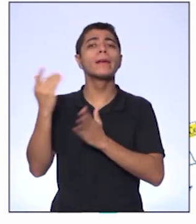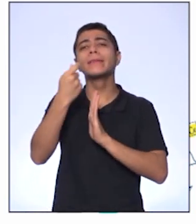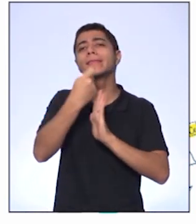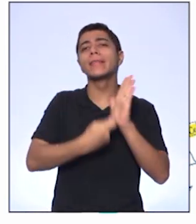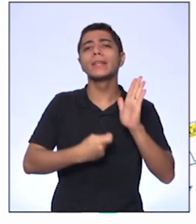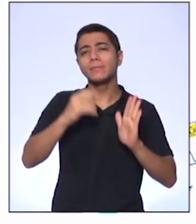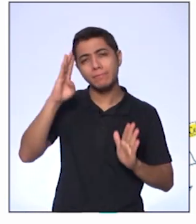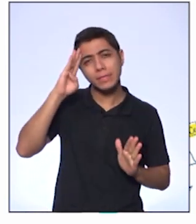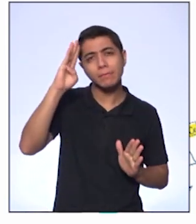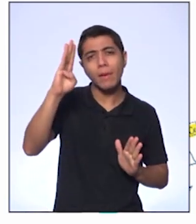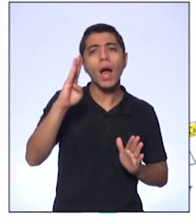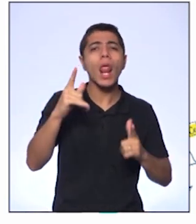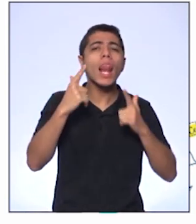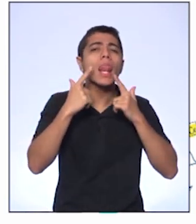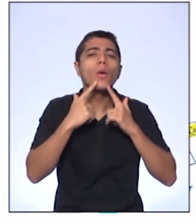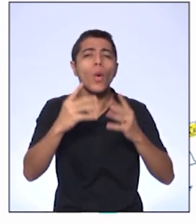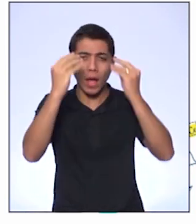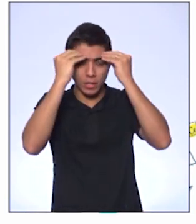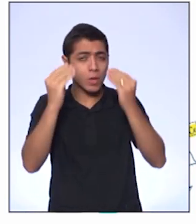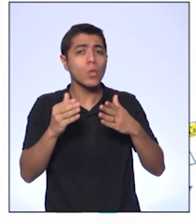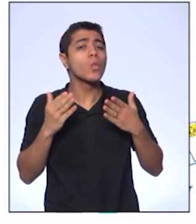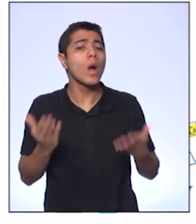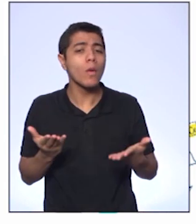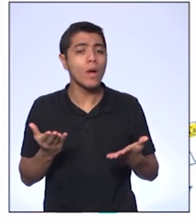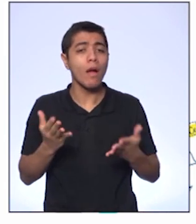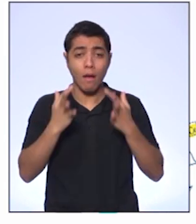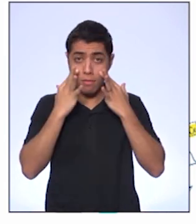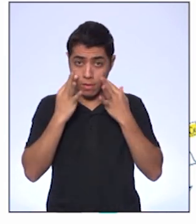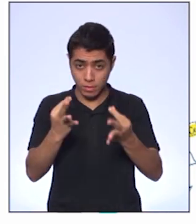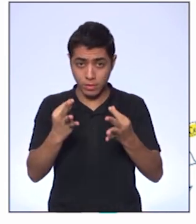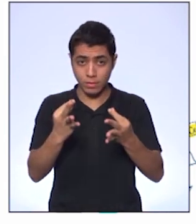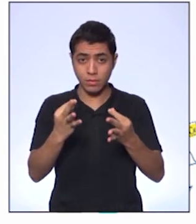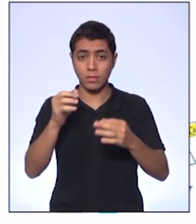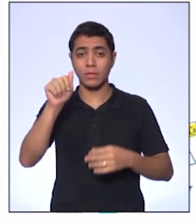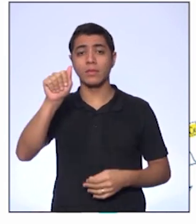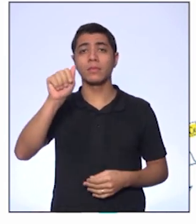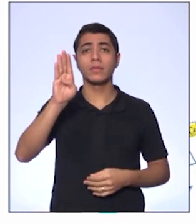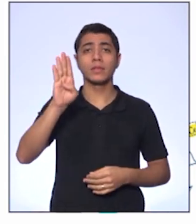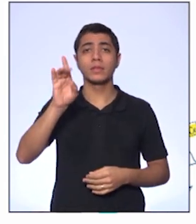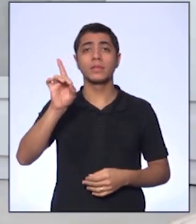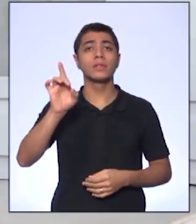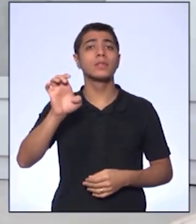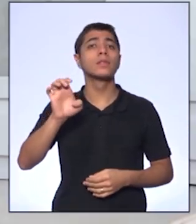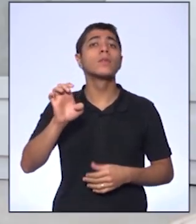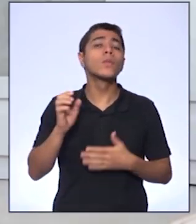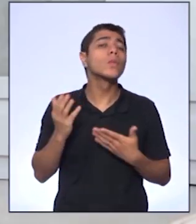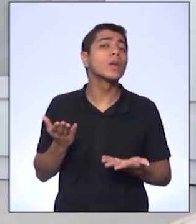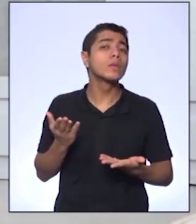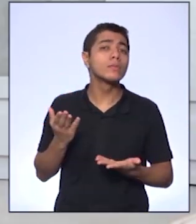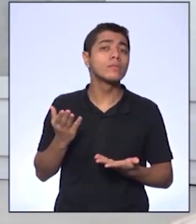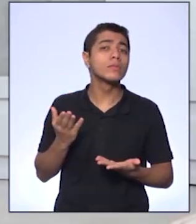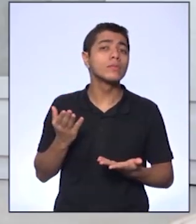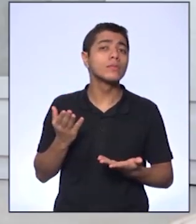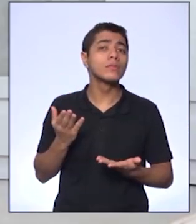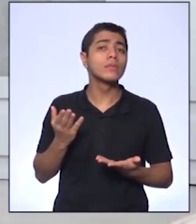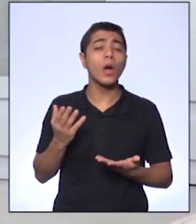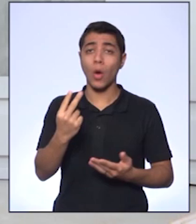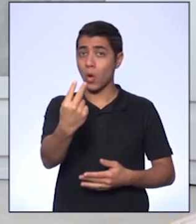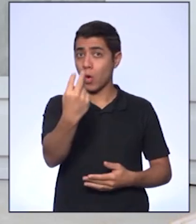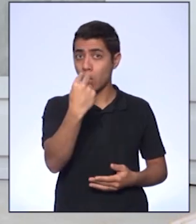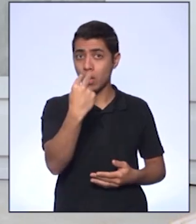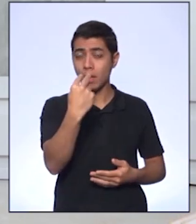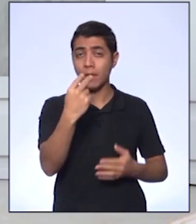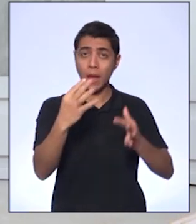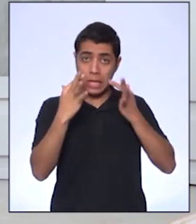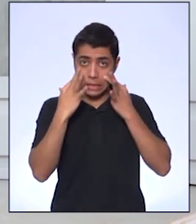emotiva, fática, poética, conativa ou referencial. Dá uma olhada geral. Olha para mim agora, ó, pensa. Se eu estou